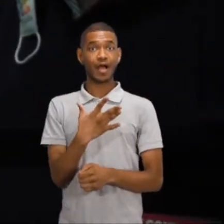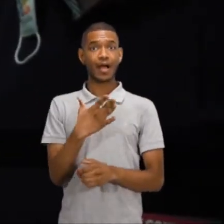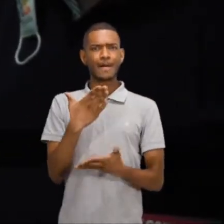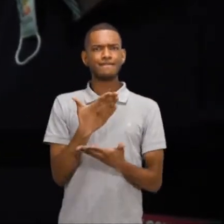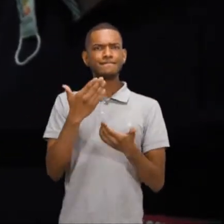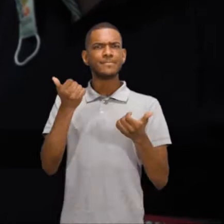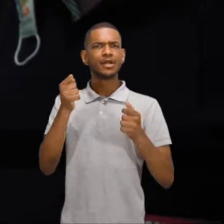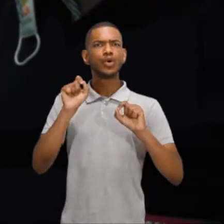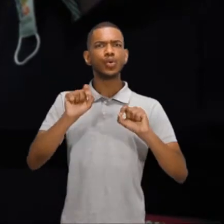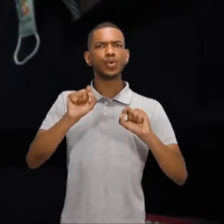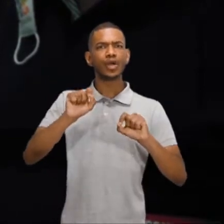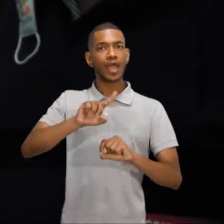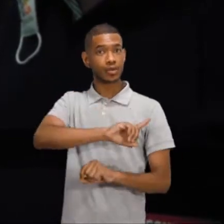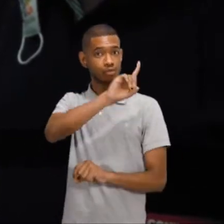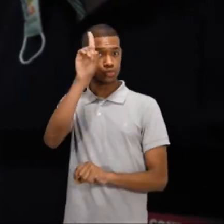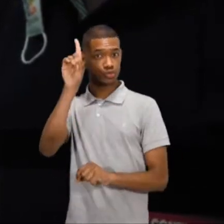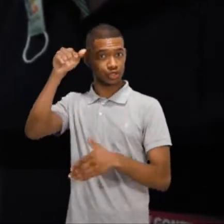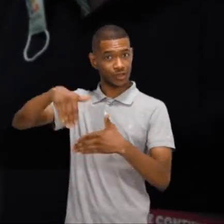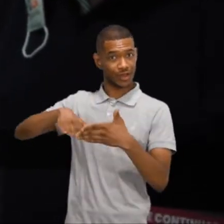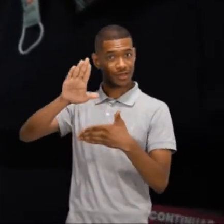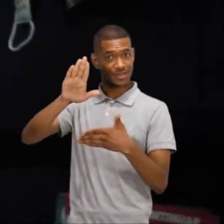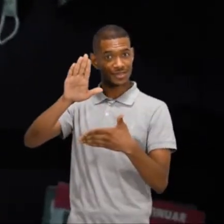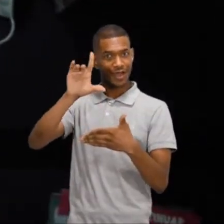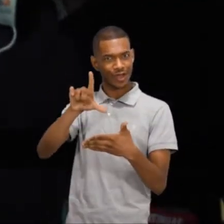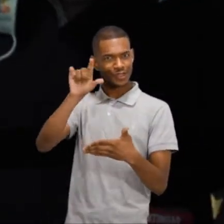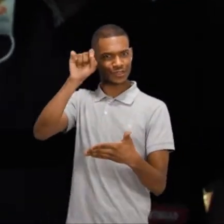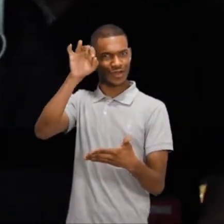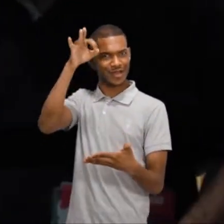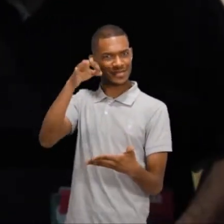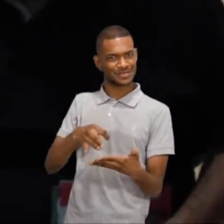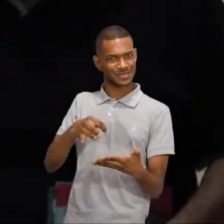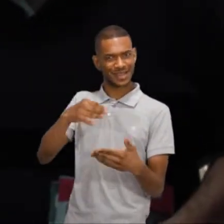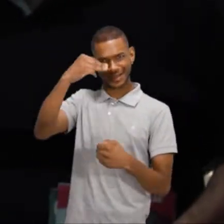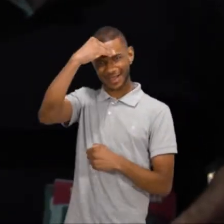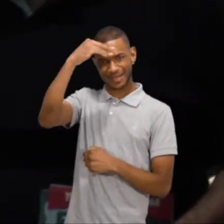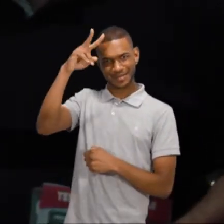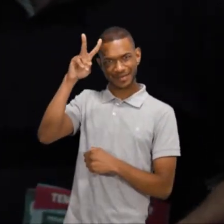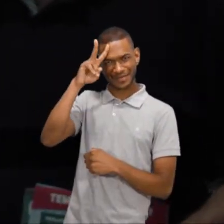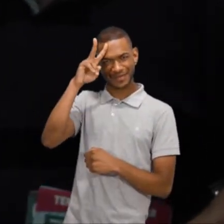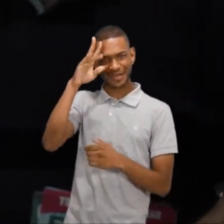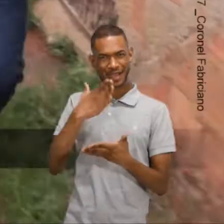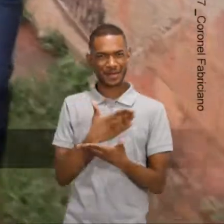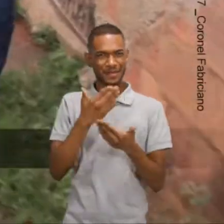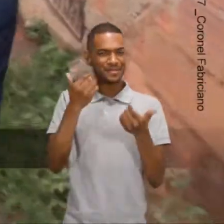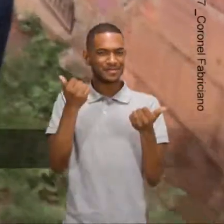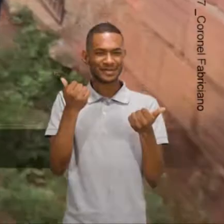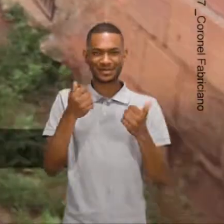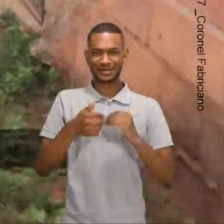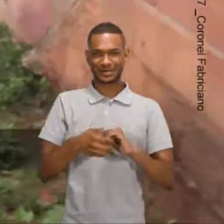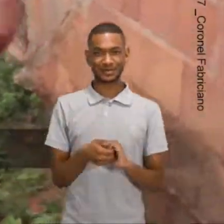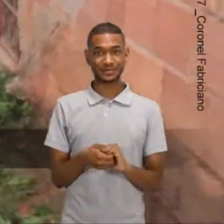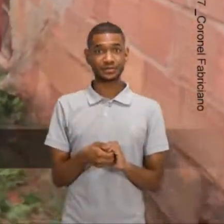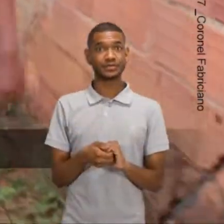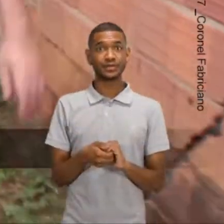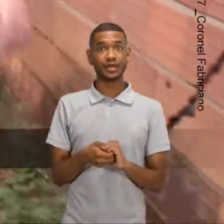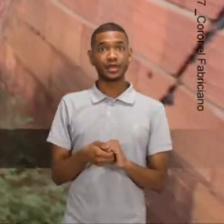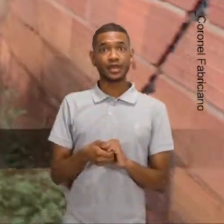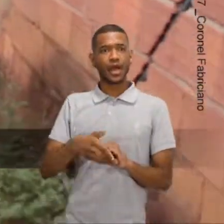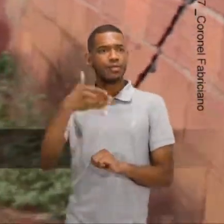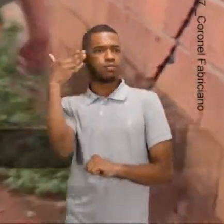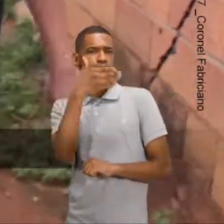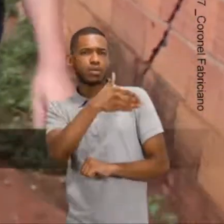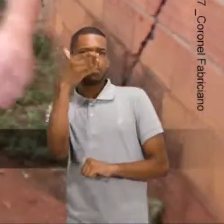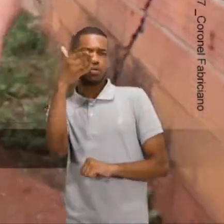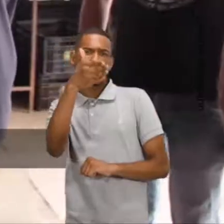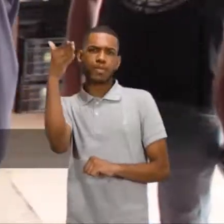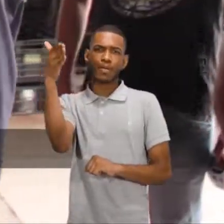da eleição, a gente chegar lá e jogar o 45. Valeu, obrigadão. Por onde chega Doutor Marcos